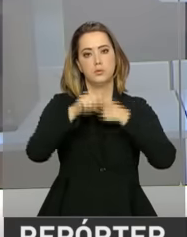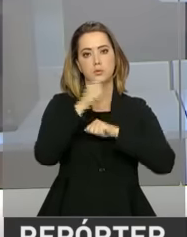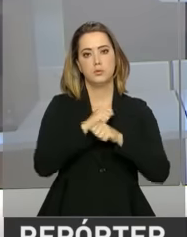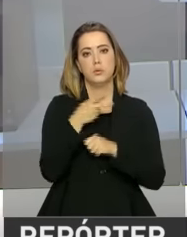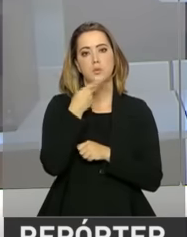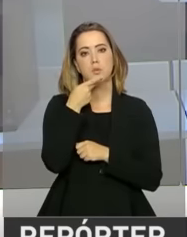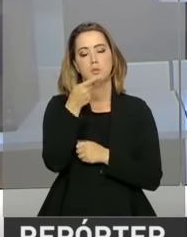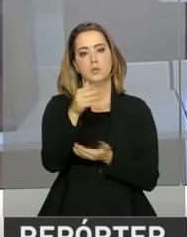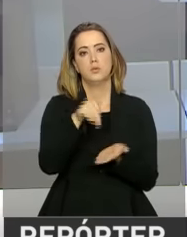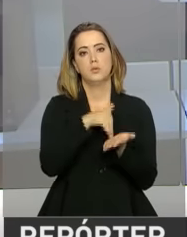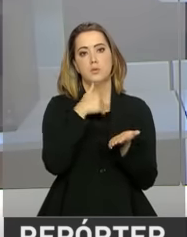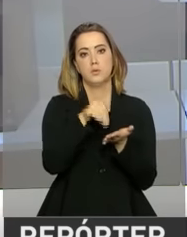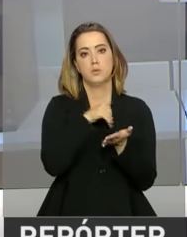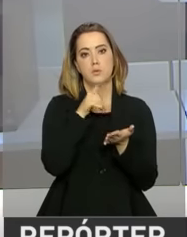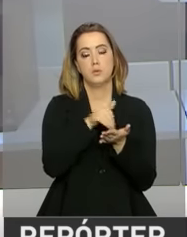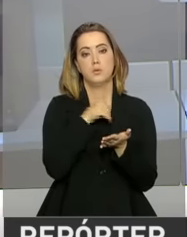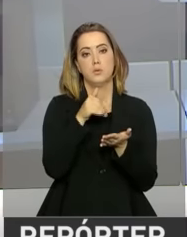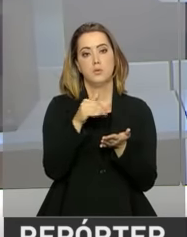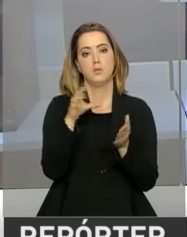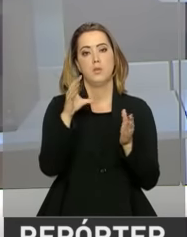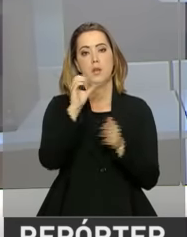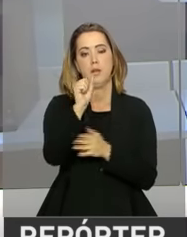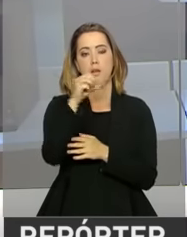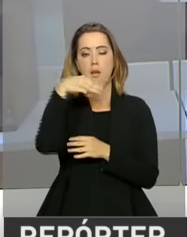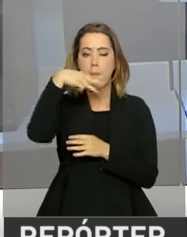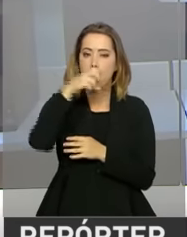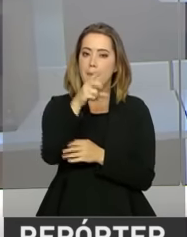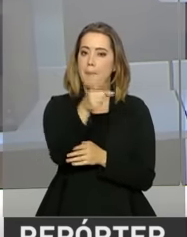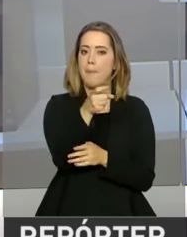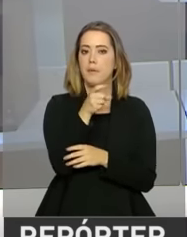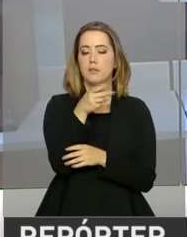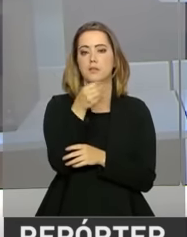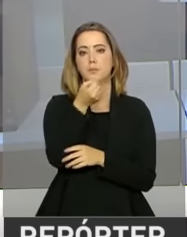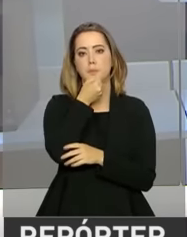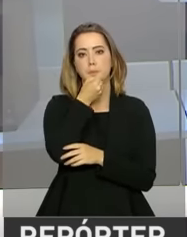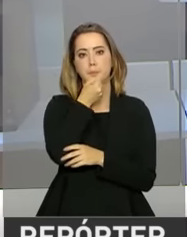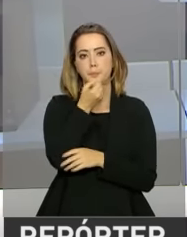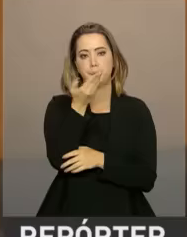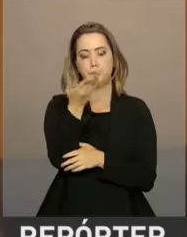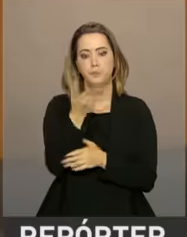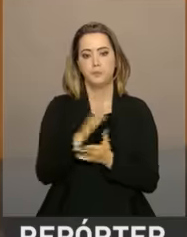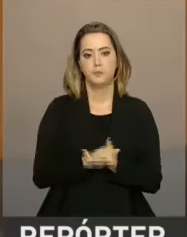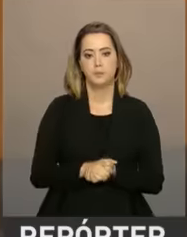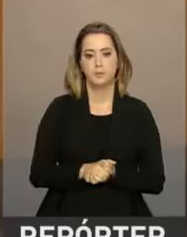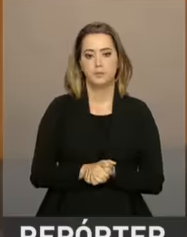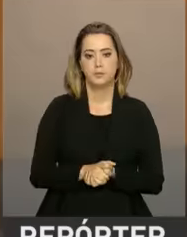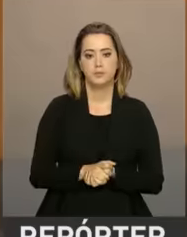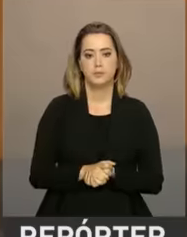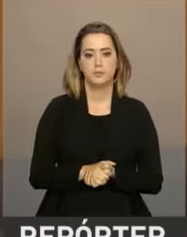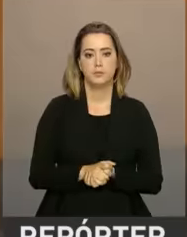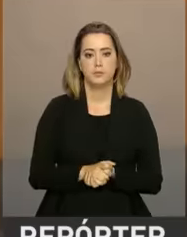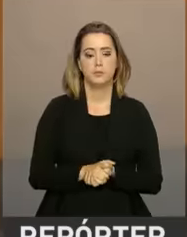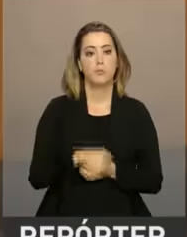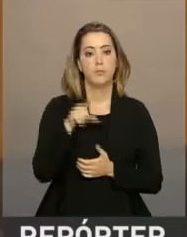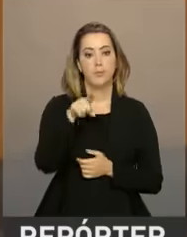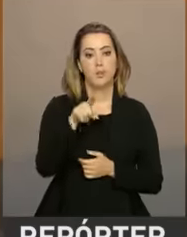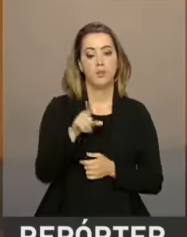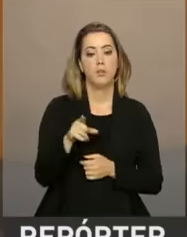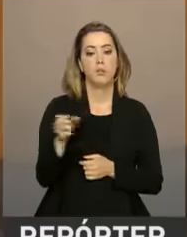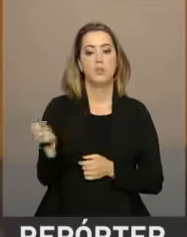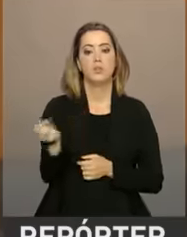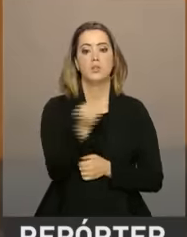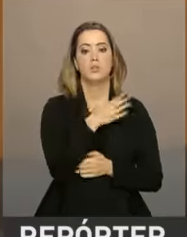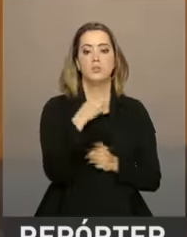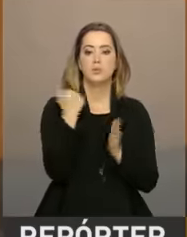secretária executiva da Câmara de comércio exterior em entrevista à NBR é mais uma medida em